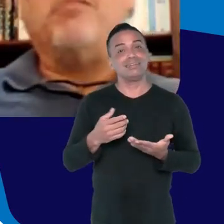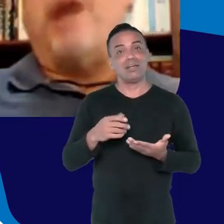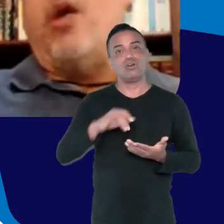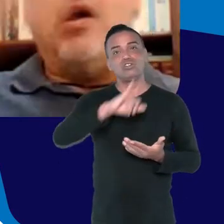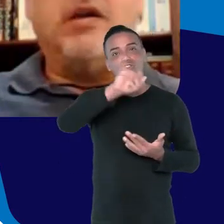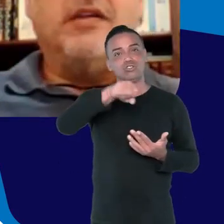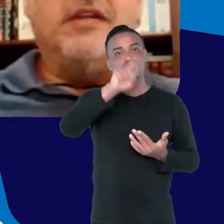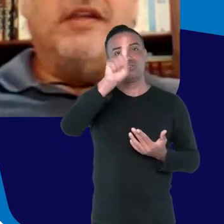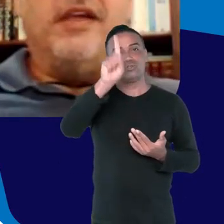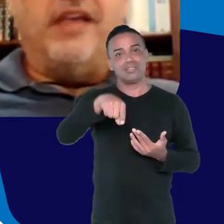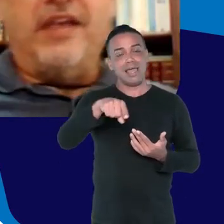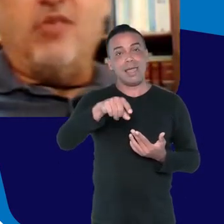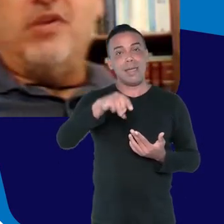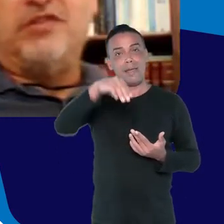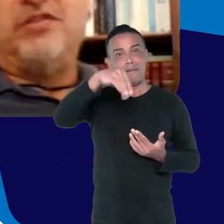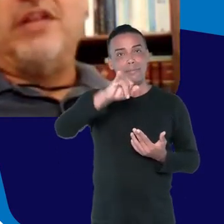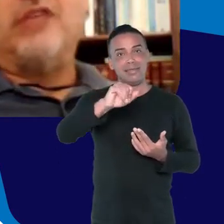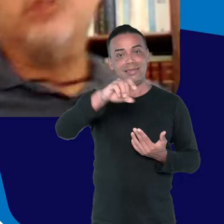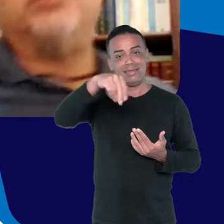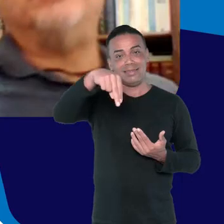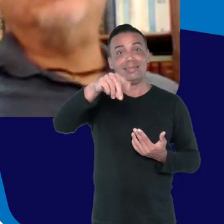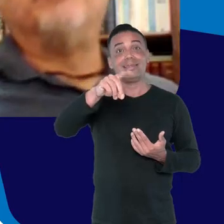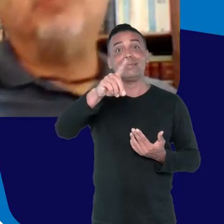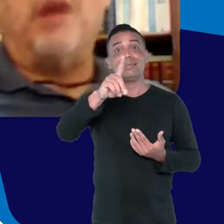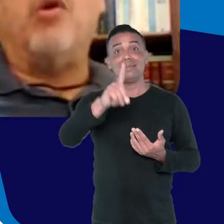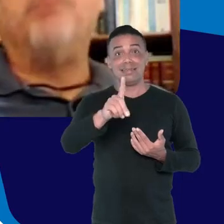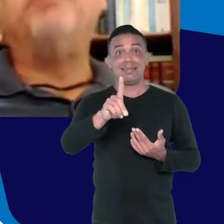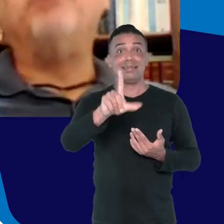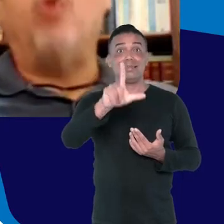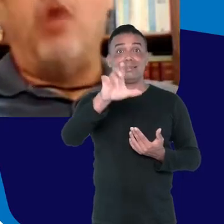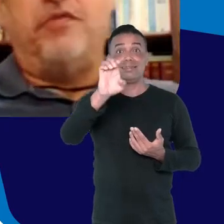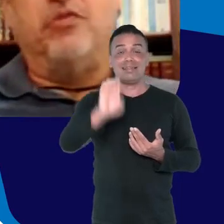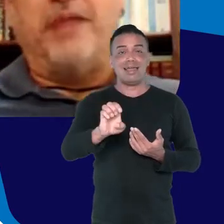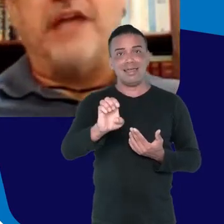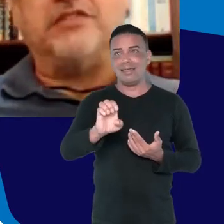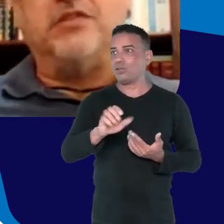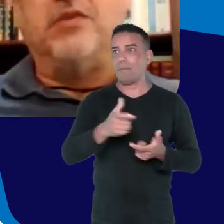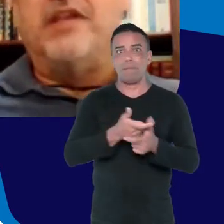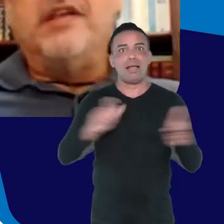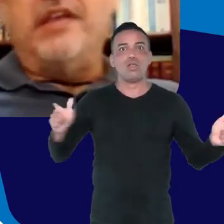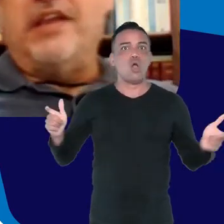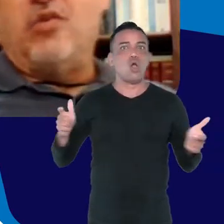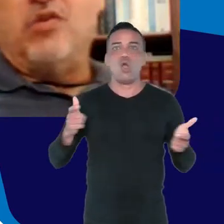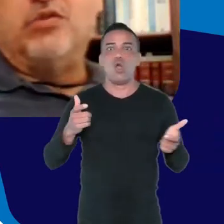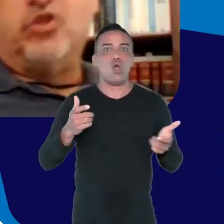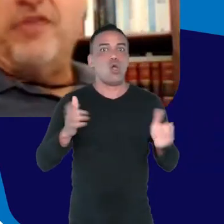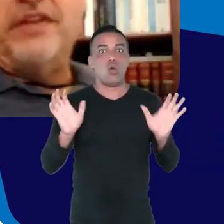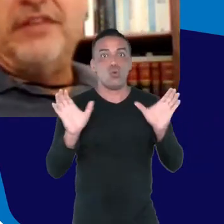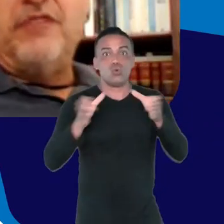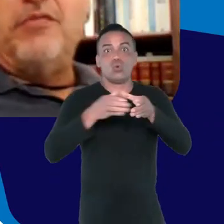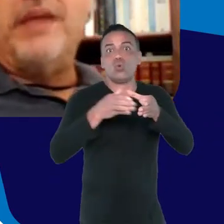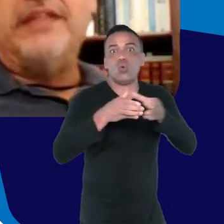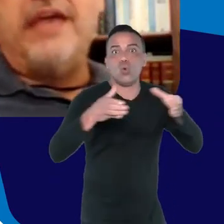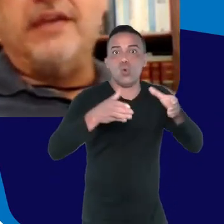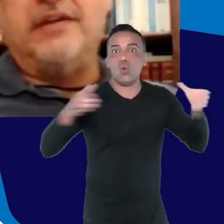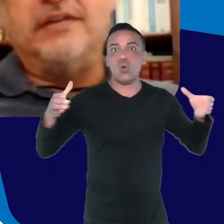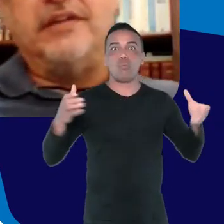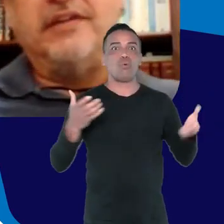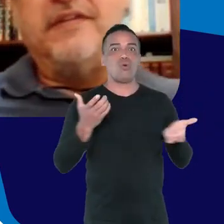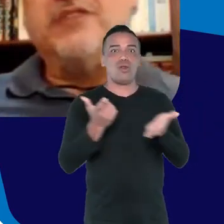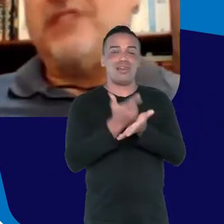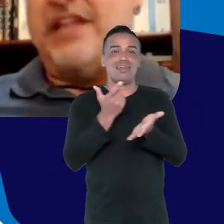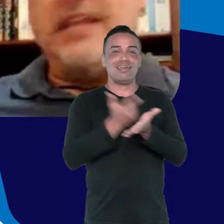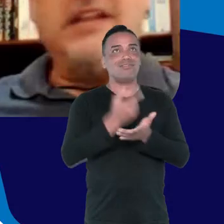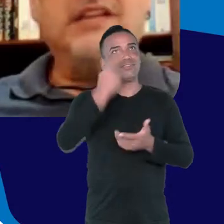foi o maior colecionador de livros, maior bibliófilo do Brasil. Ele, quando jovem, ele teve uma ideia,